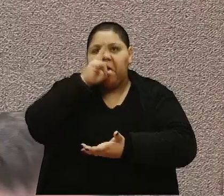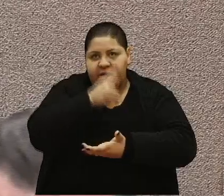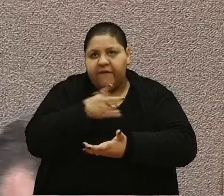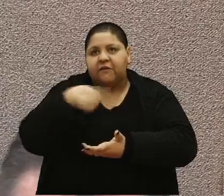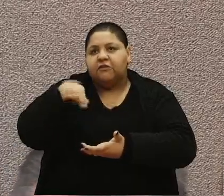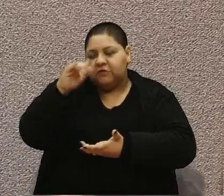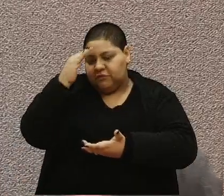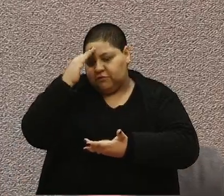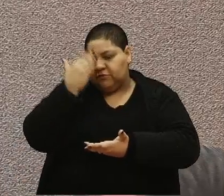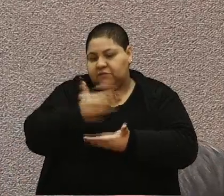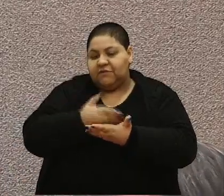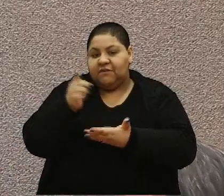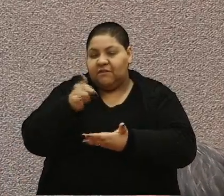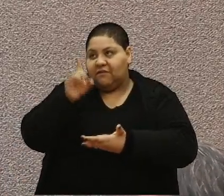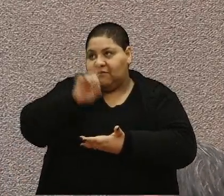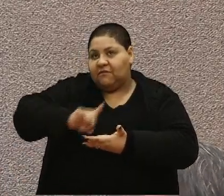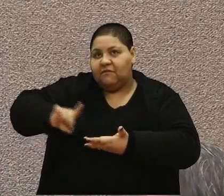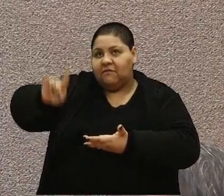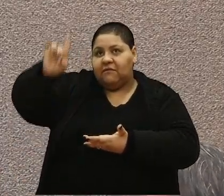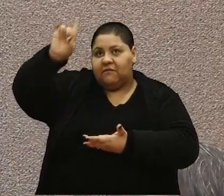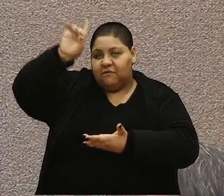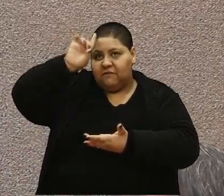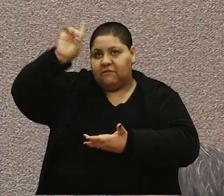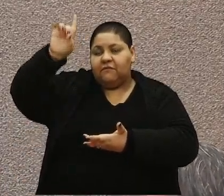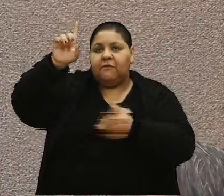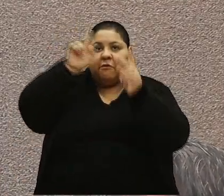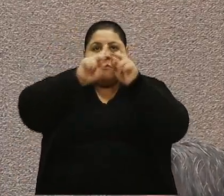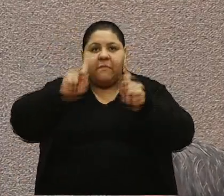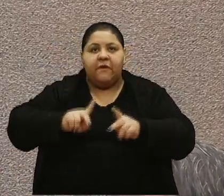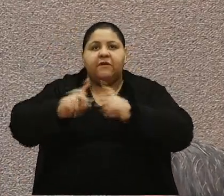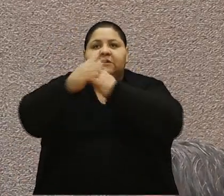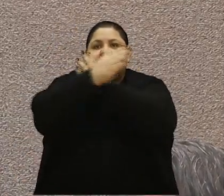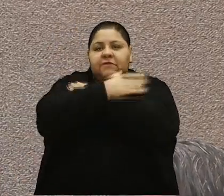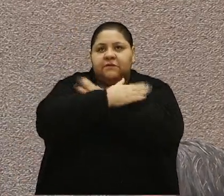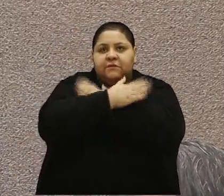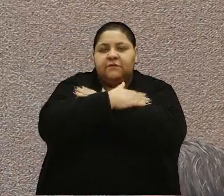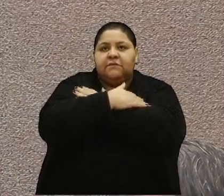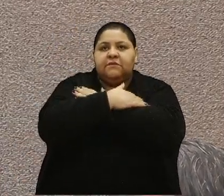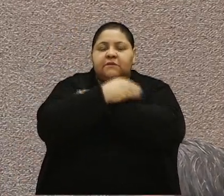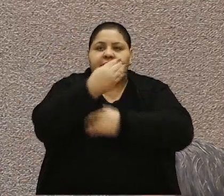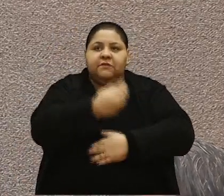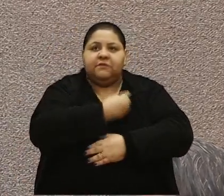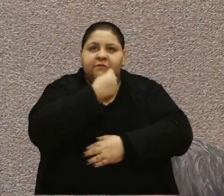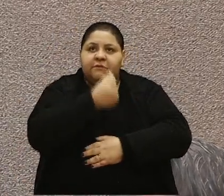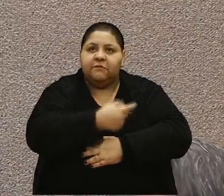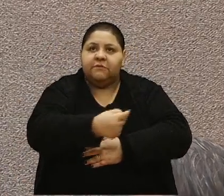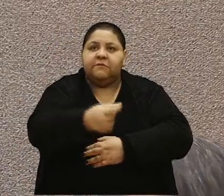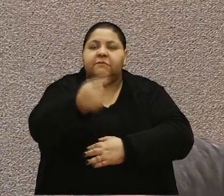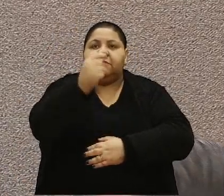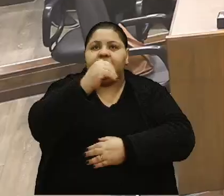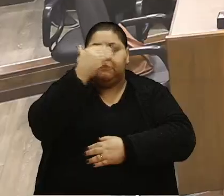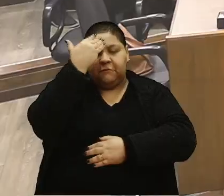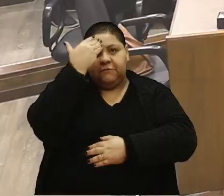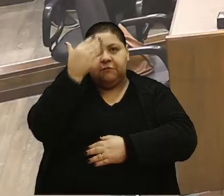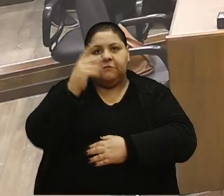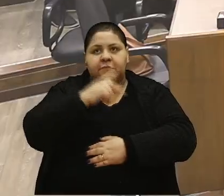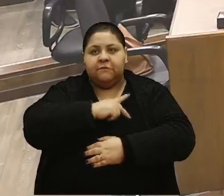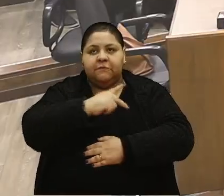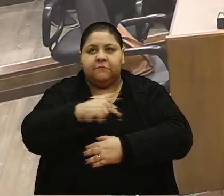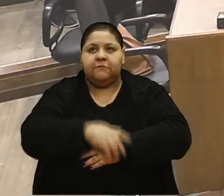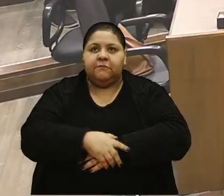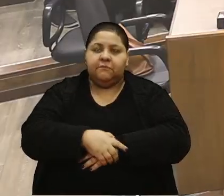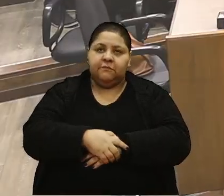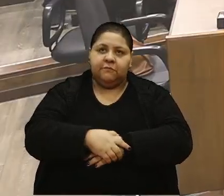nós acreditamos que é em Deus. Um shalom, um abraço a todos, vida longa ao Grupo Swami. Obrigado, senhor presidente.